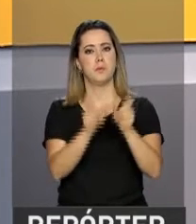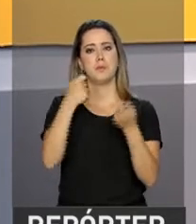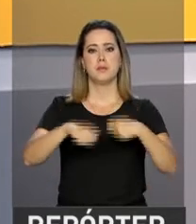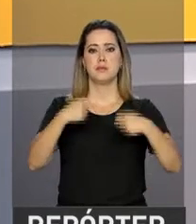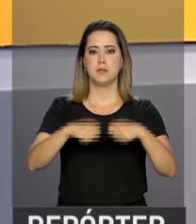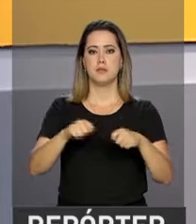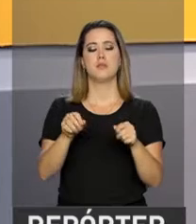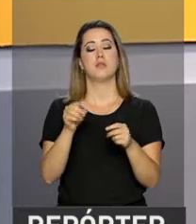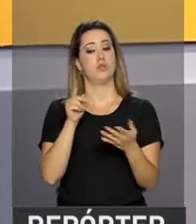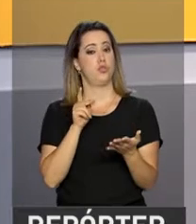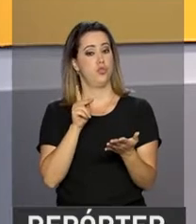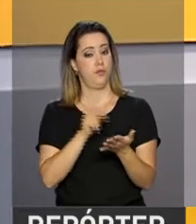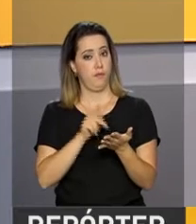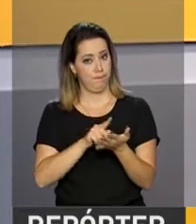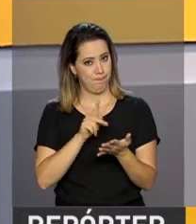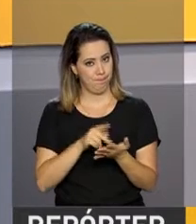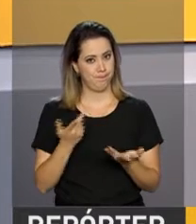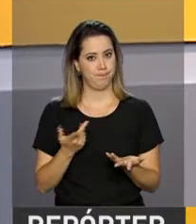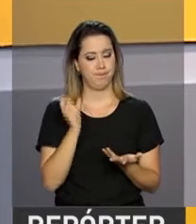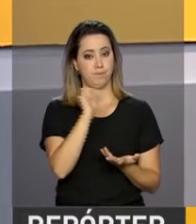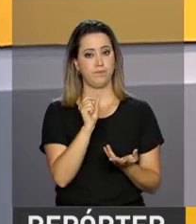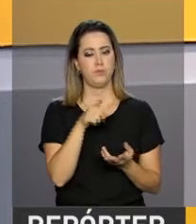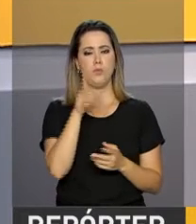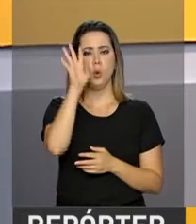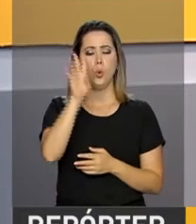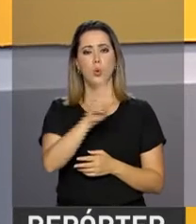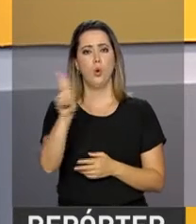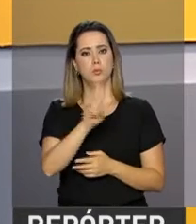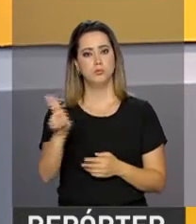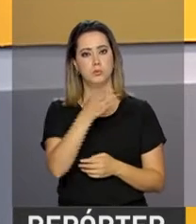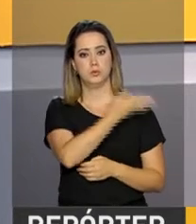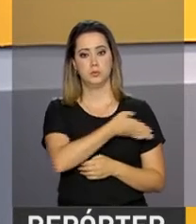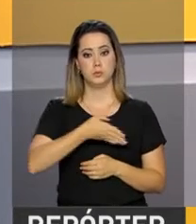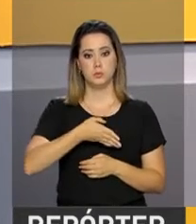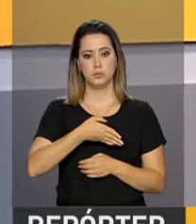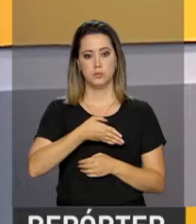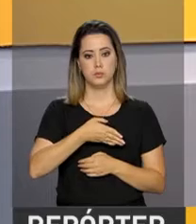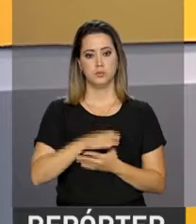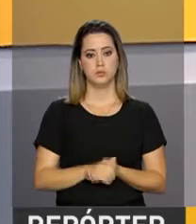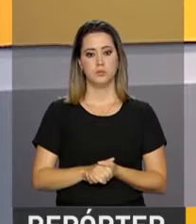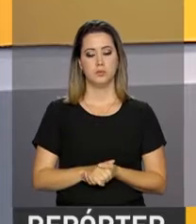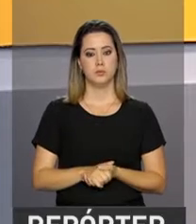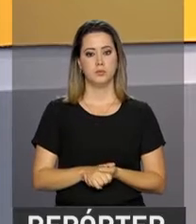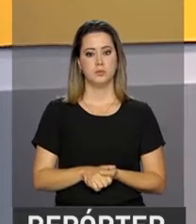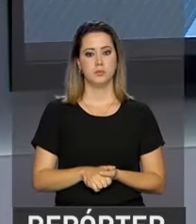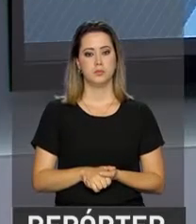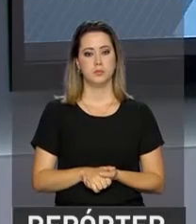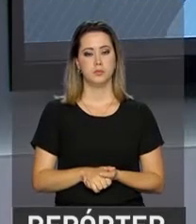precisa a lista completa com os convocados para teres médicas e saem mds.gov.br